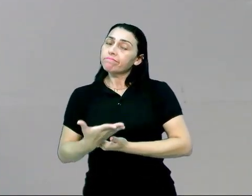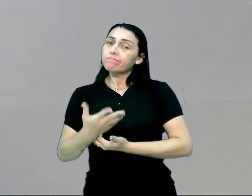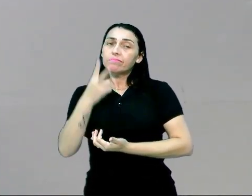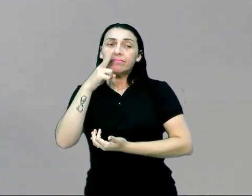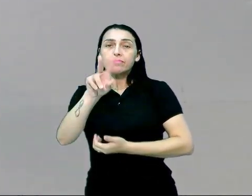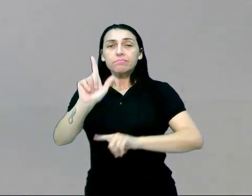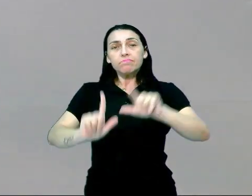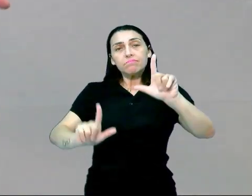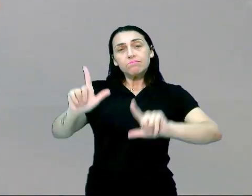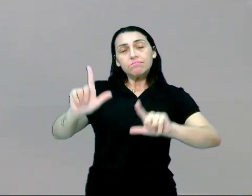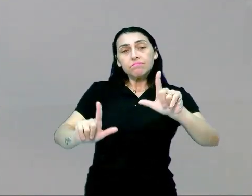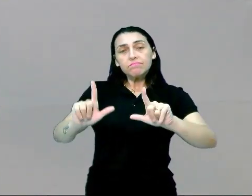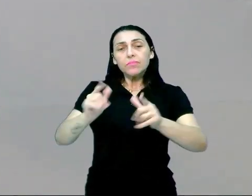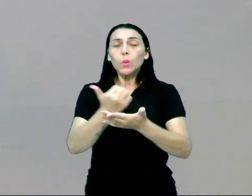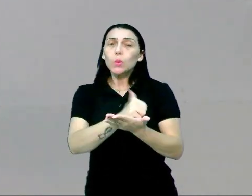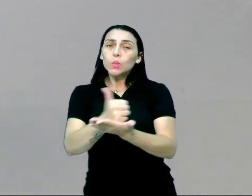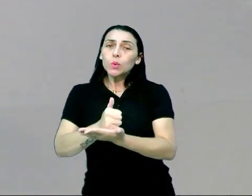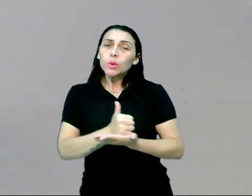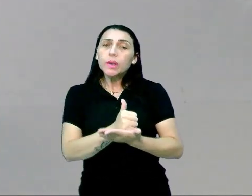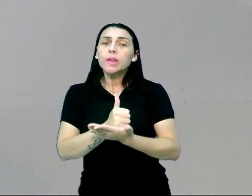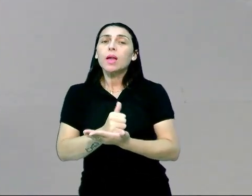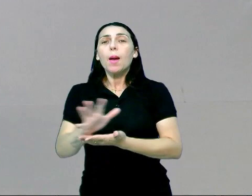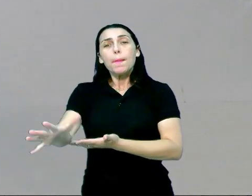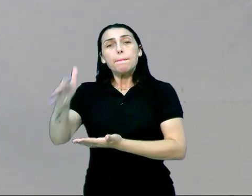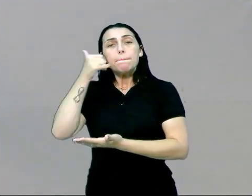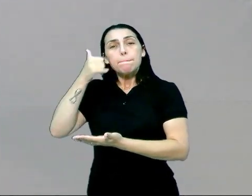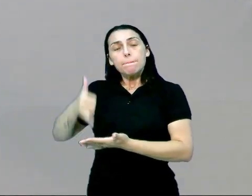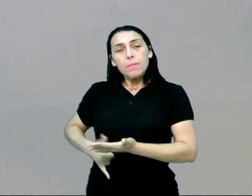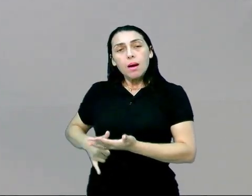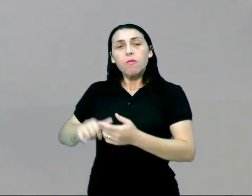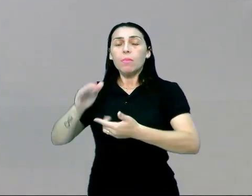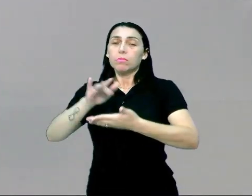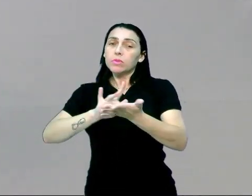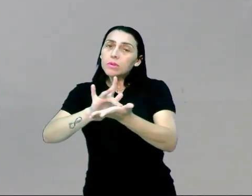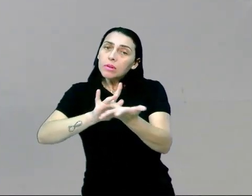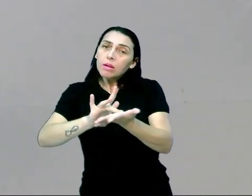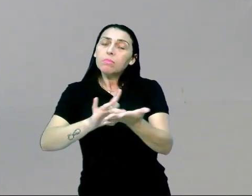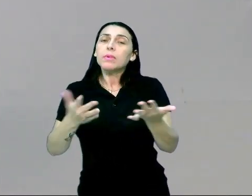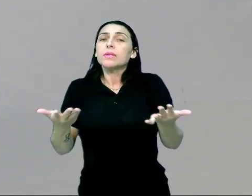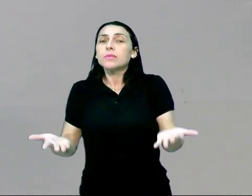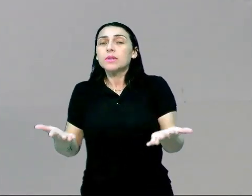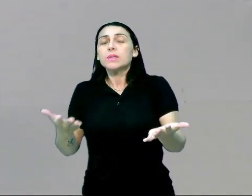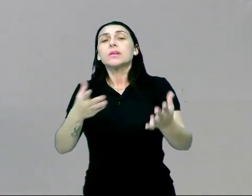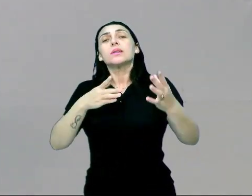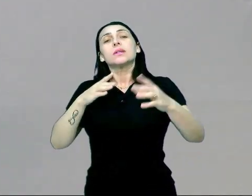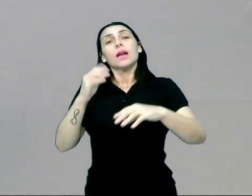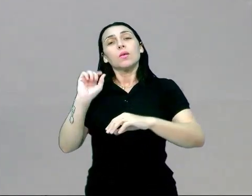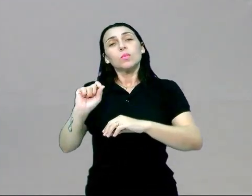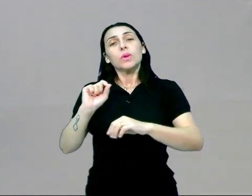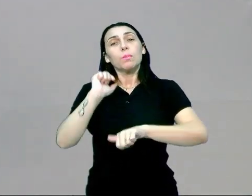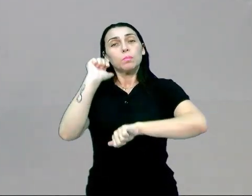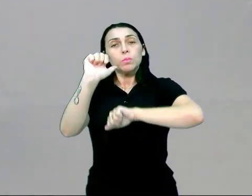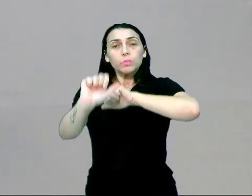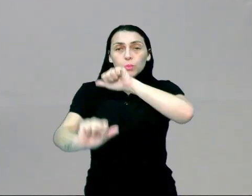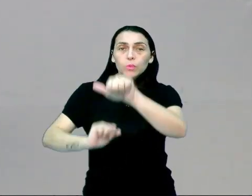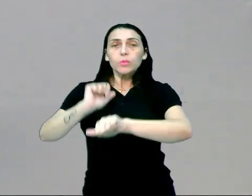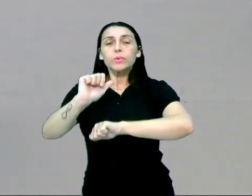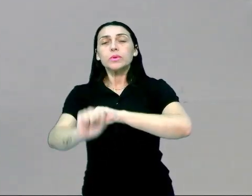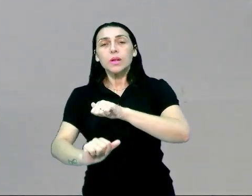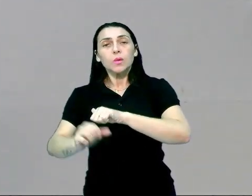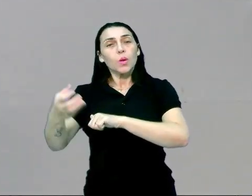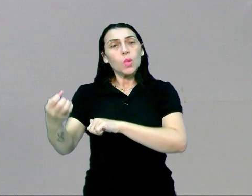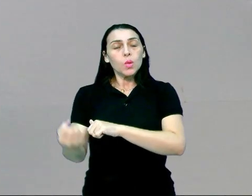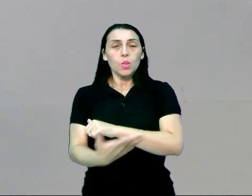uma televisão, vai jogar um joguinho, pega o celular, vai pro tablet. E aí essa dinâmica acaba mudando e fazendo uma